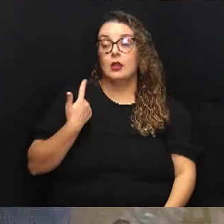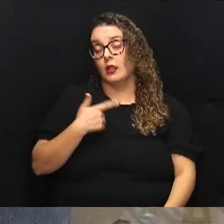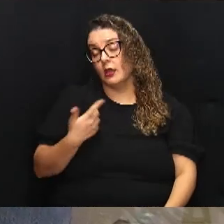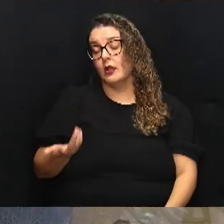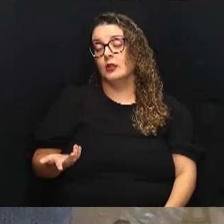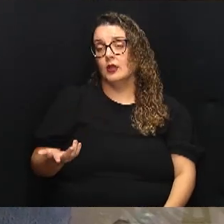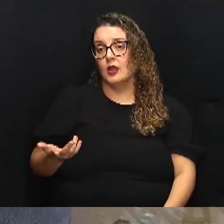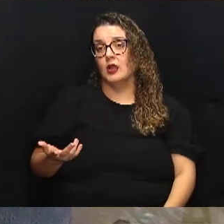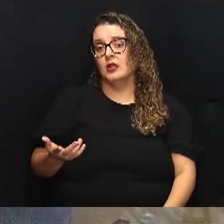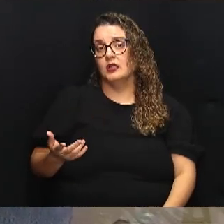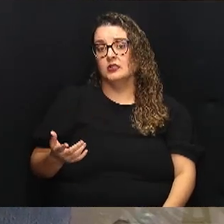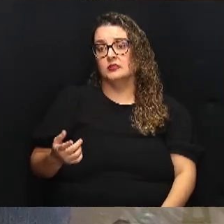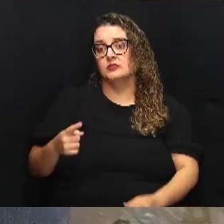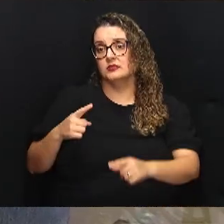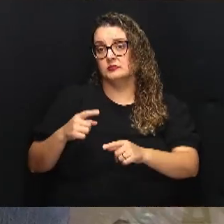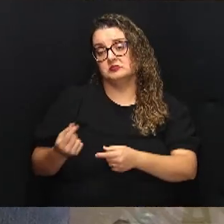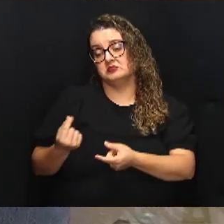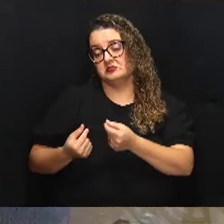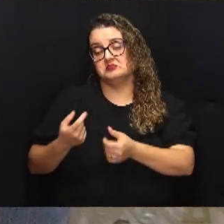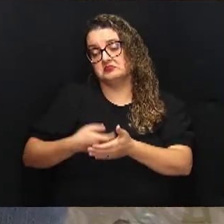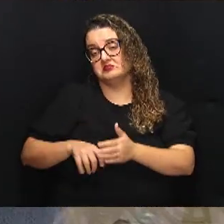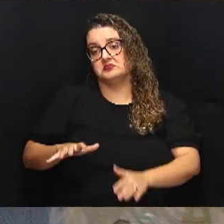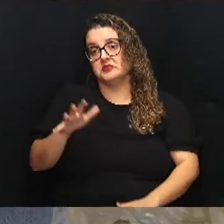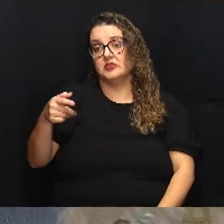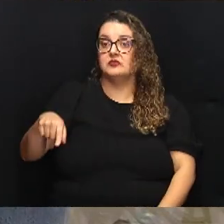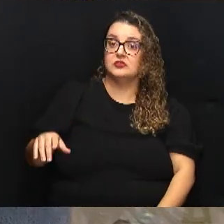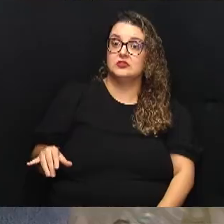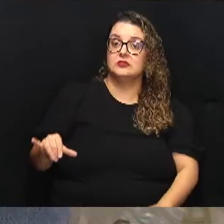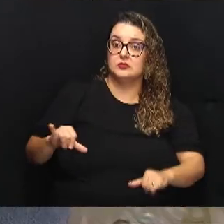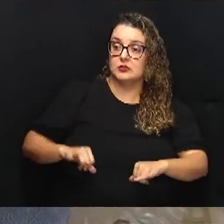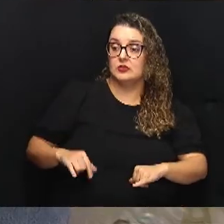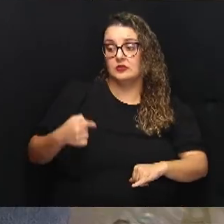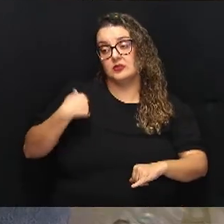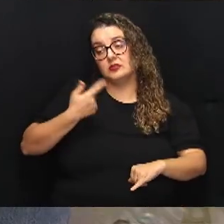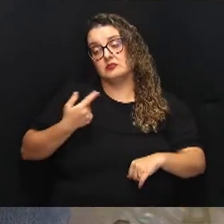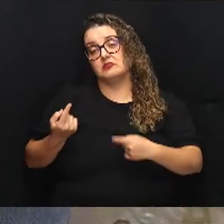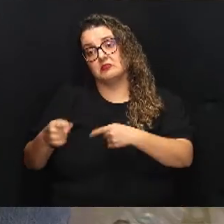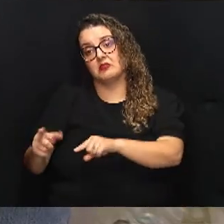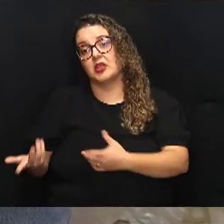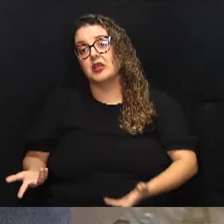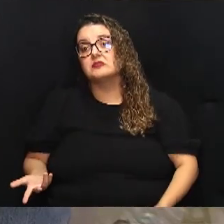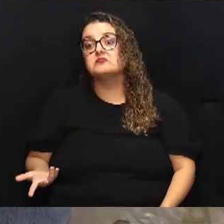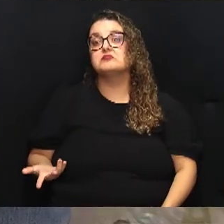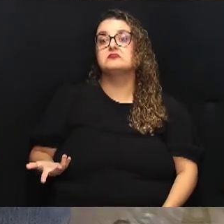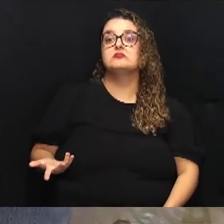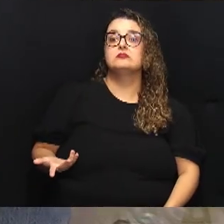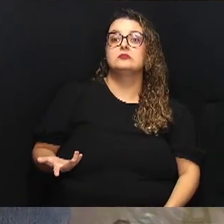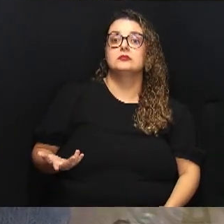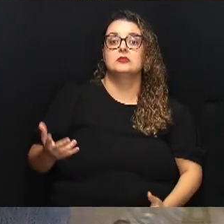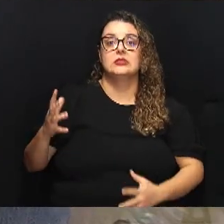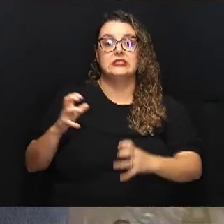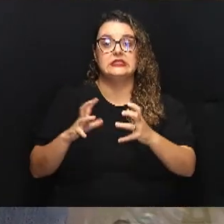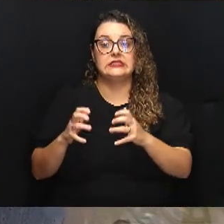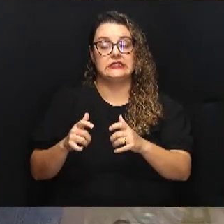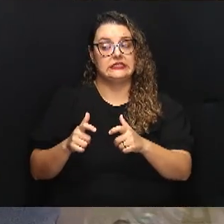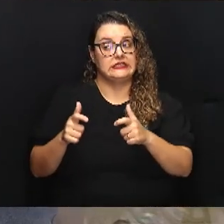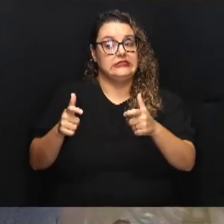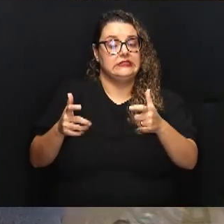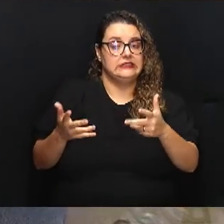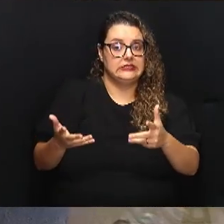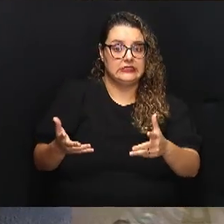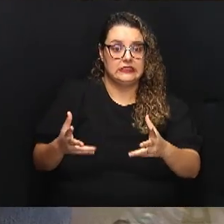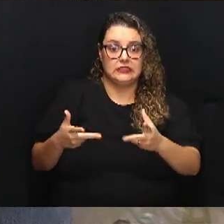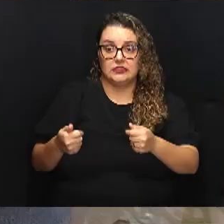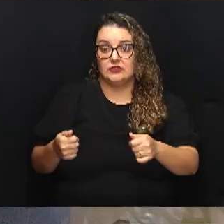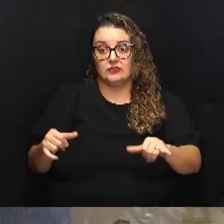tarifa mais alta para vocês vão machucar a gente vai machucar vocês, e aí é uma briga de gente grande em que todo mundo se